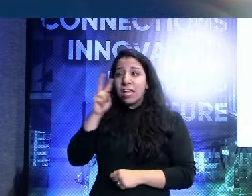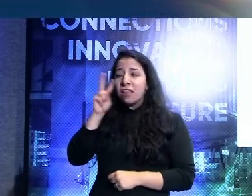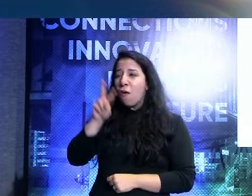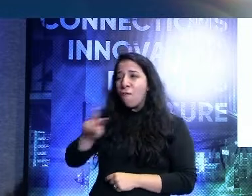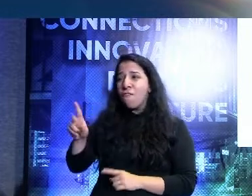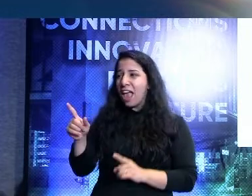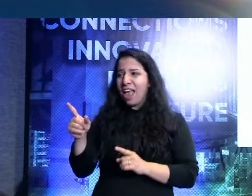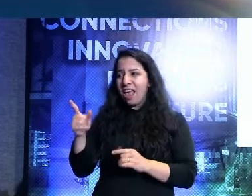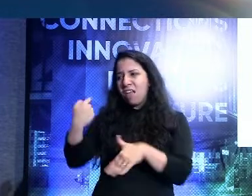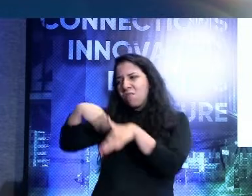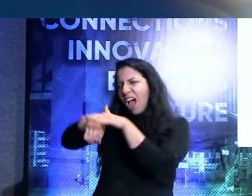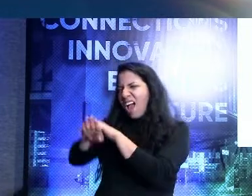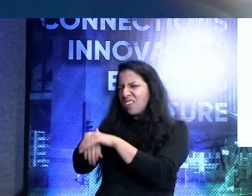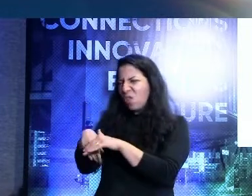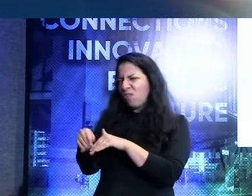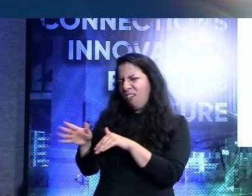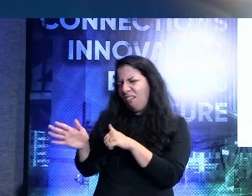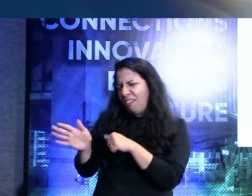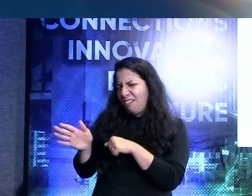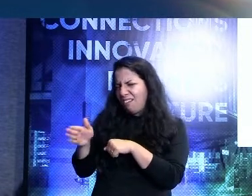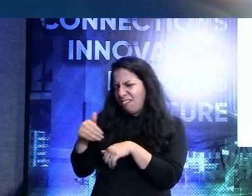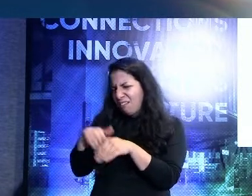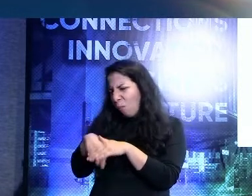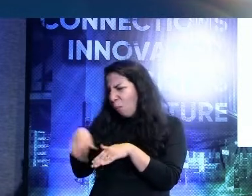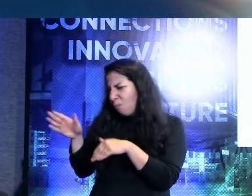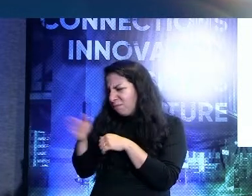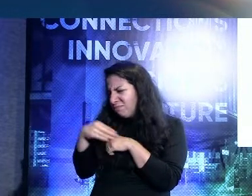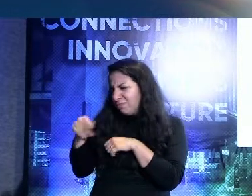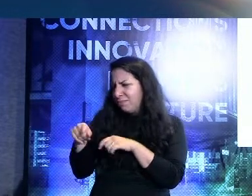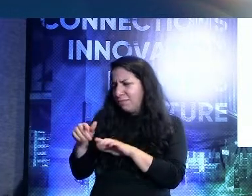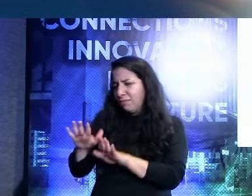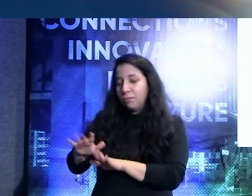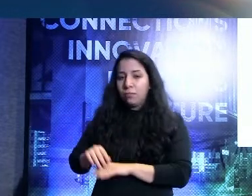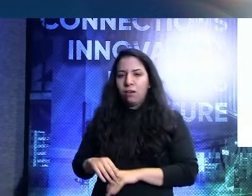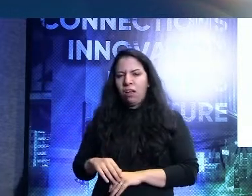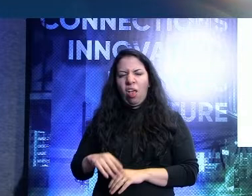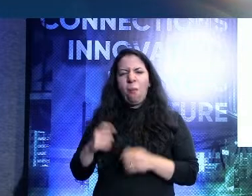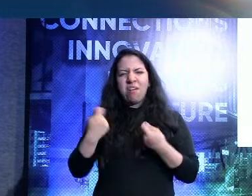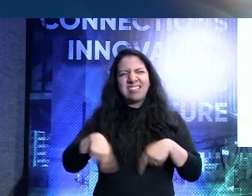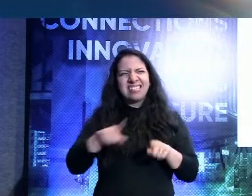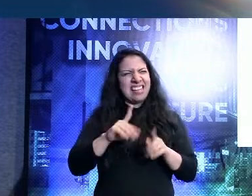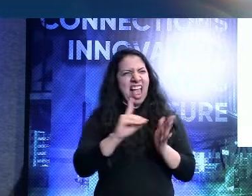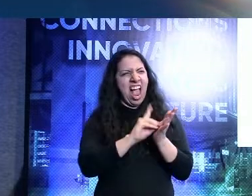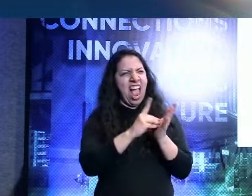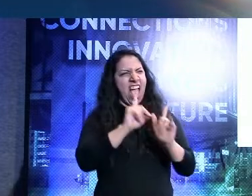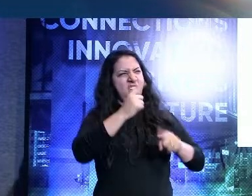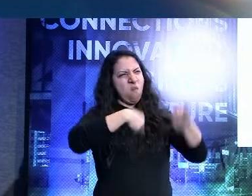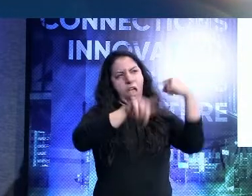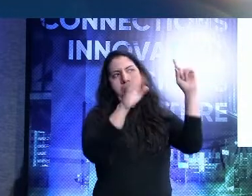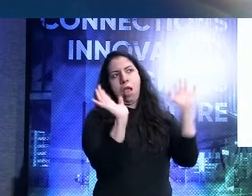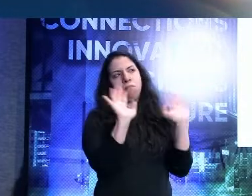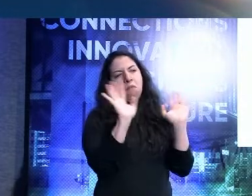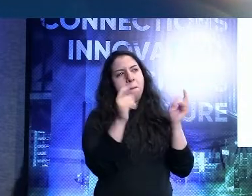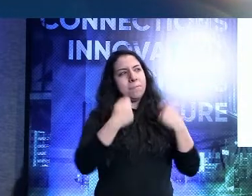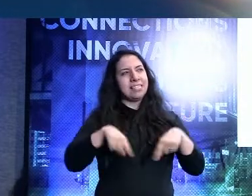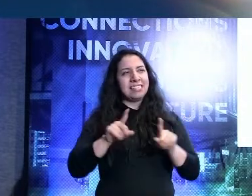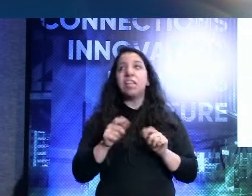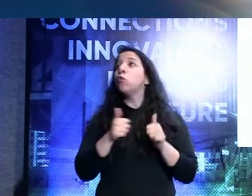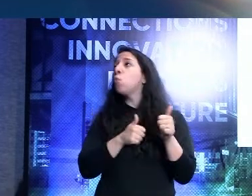tudo certo, então por que eu vou me transformar digitalmente? Para quê? Não precisa, já está tudo bem, tudo